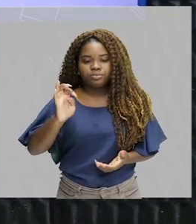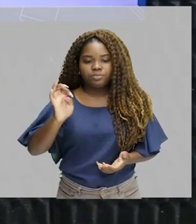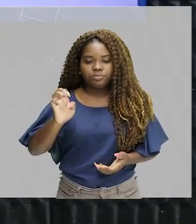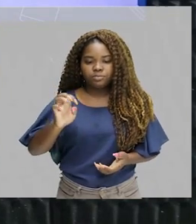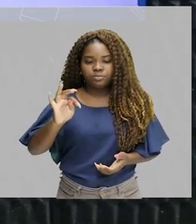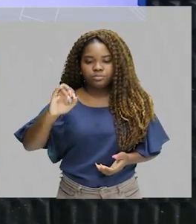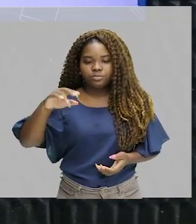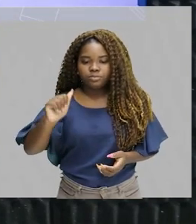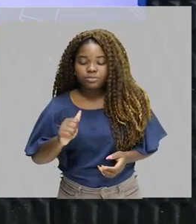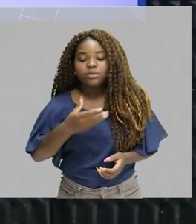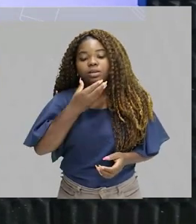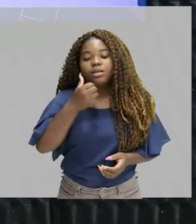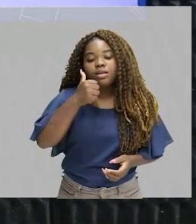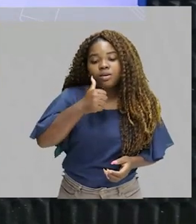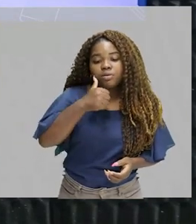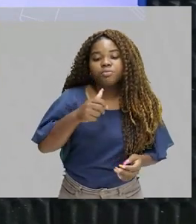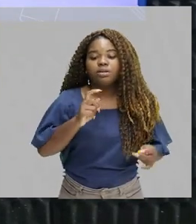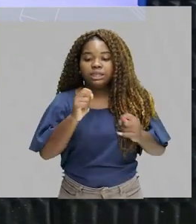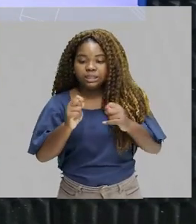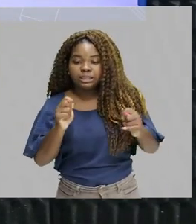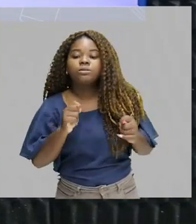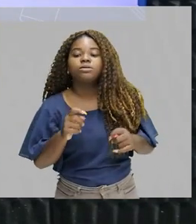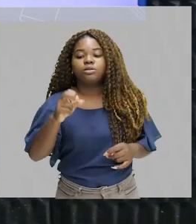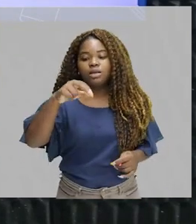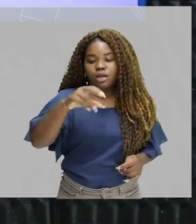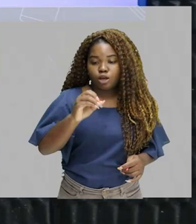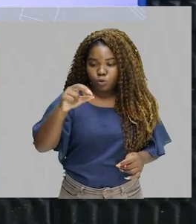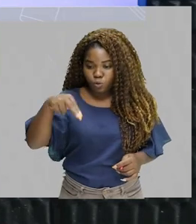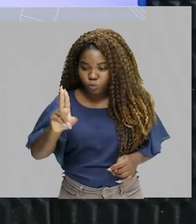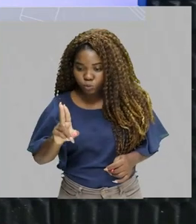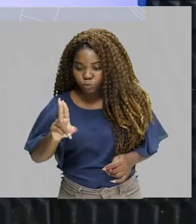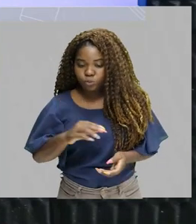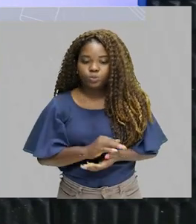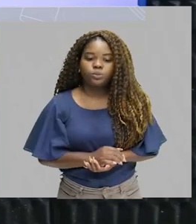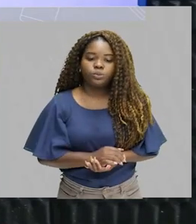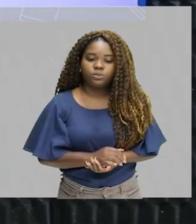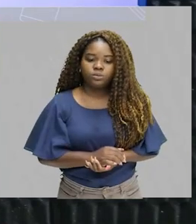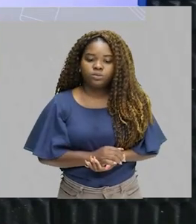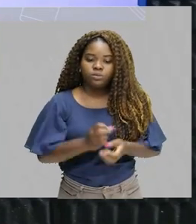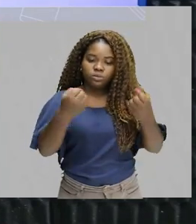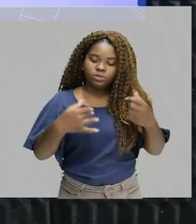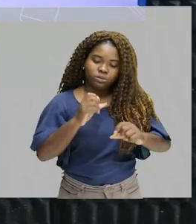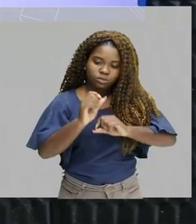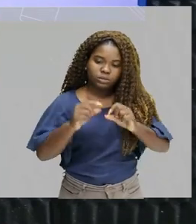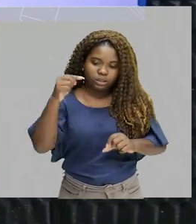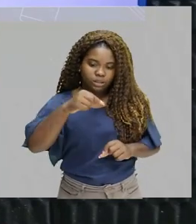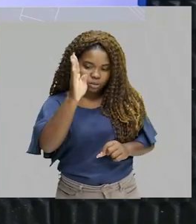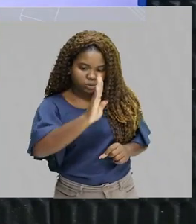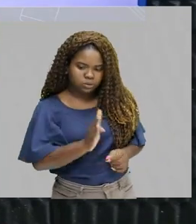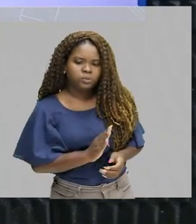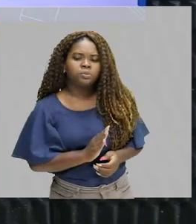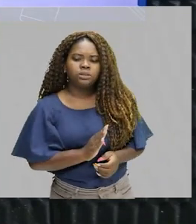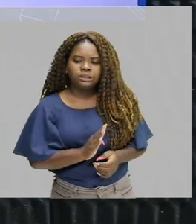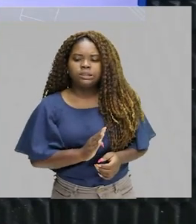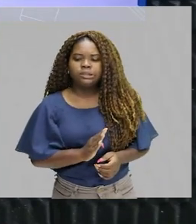uma economista do programa das Nações Unidas para o desenv movimento explica que aqui no Brasil o